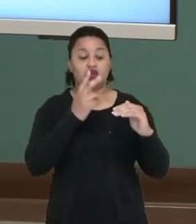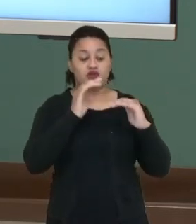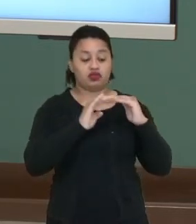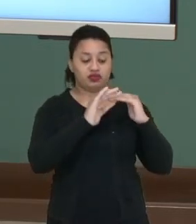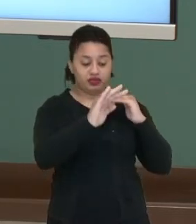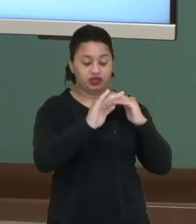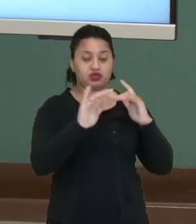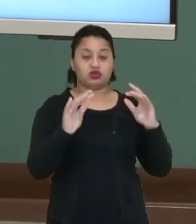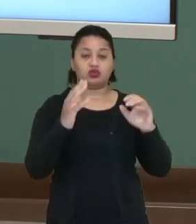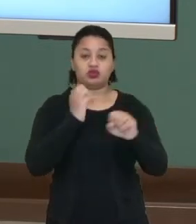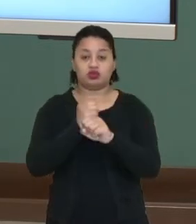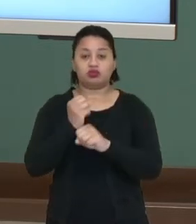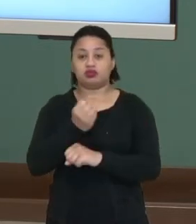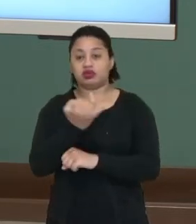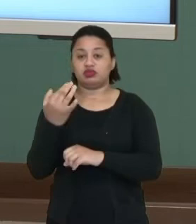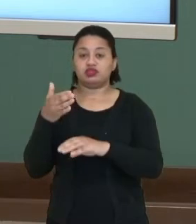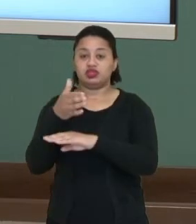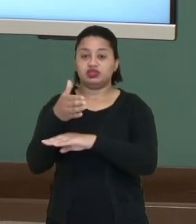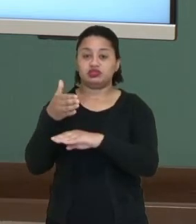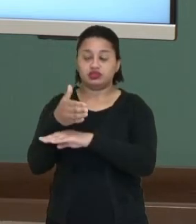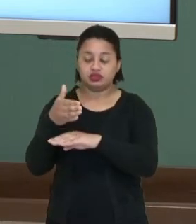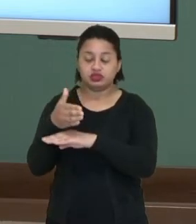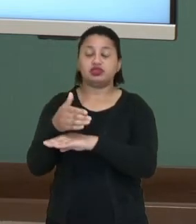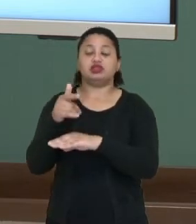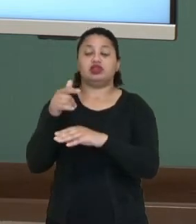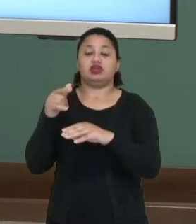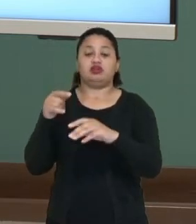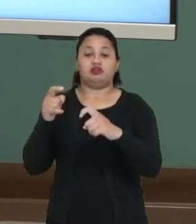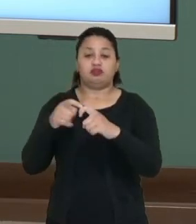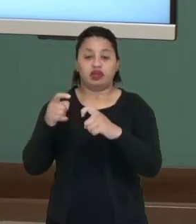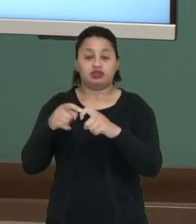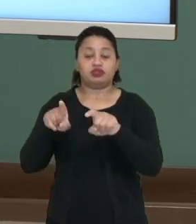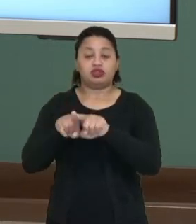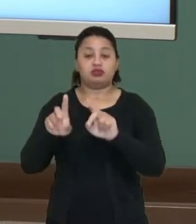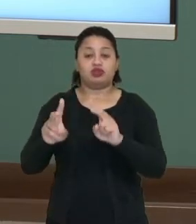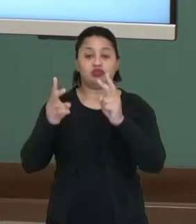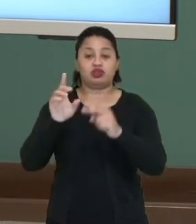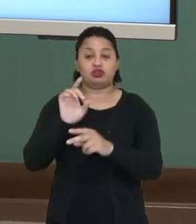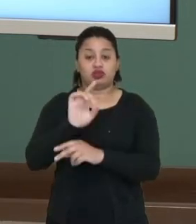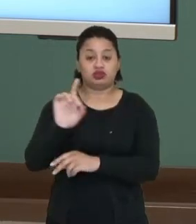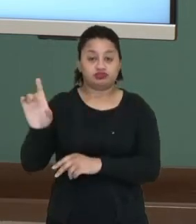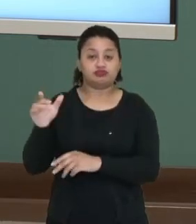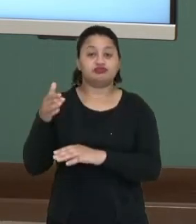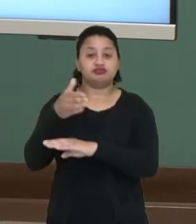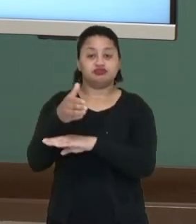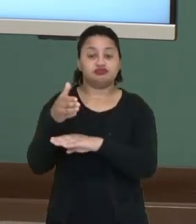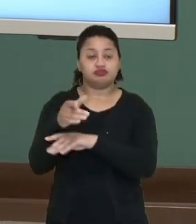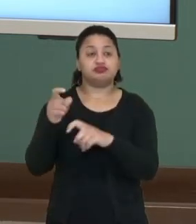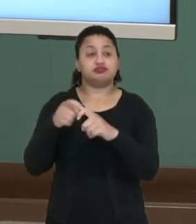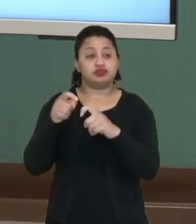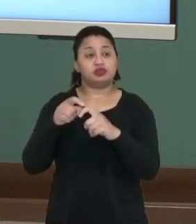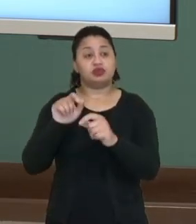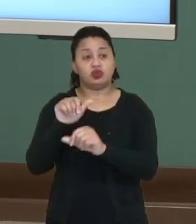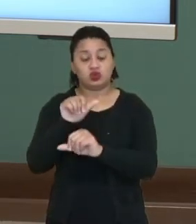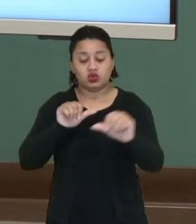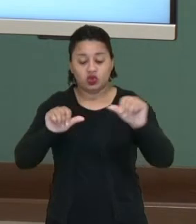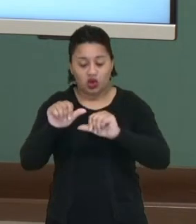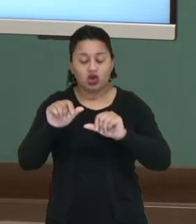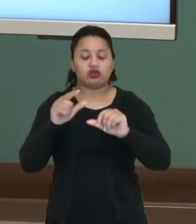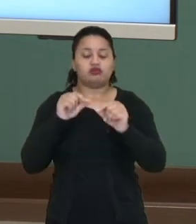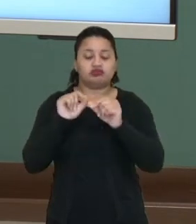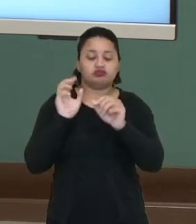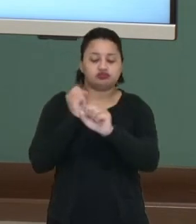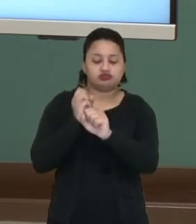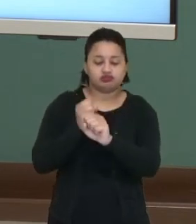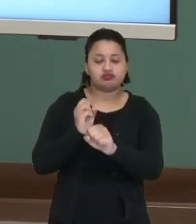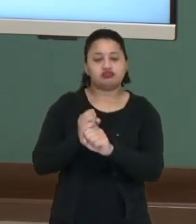mais a quantidade de consultas e o valor dela, e depois eu troco ali a quantidade de consultas e faço os cálculos para poder